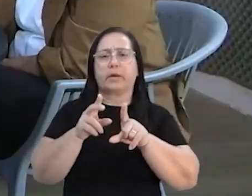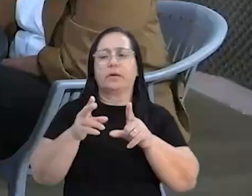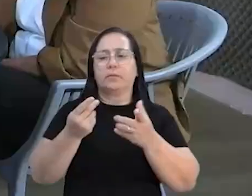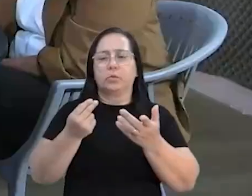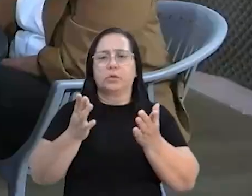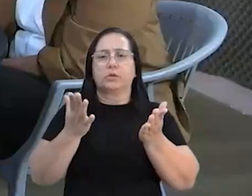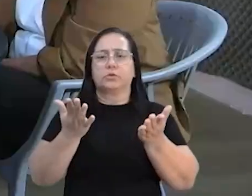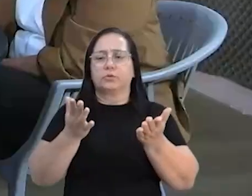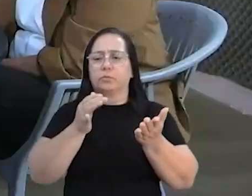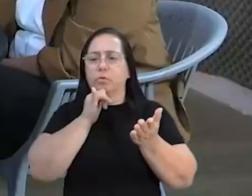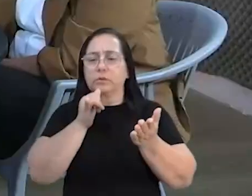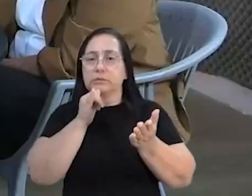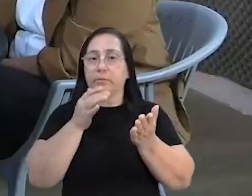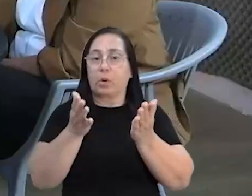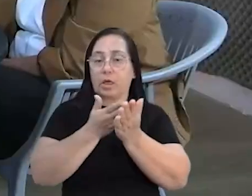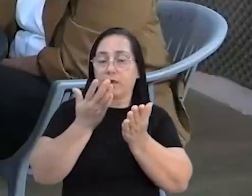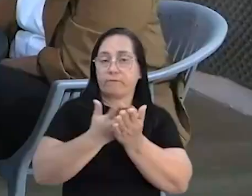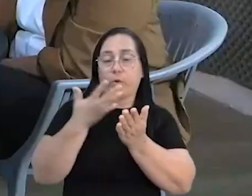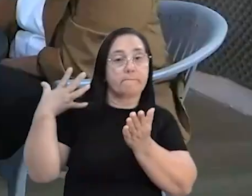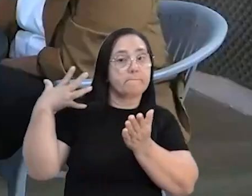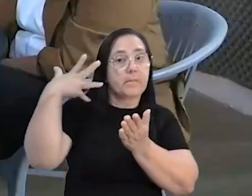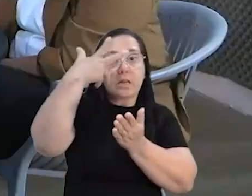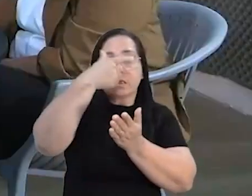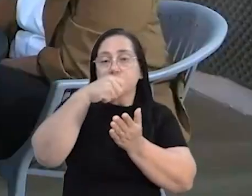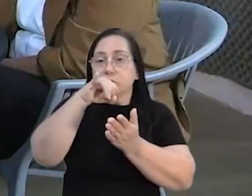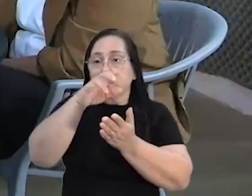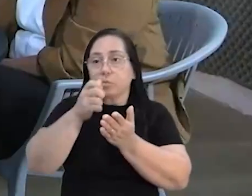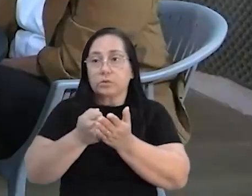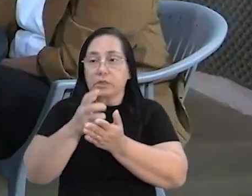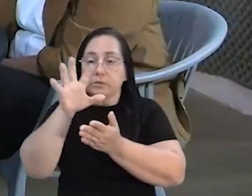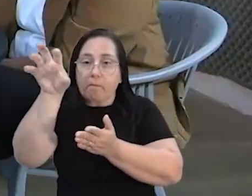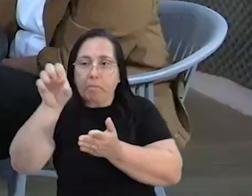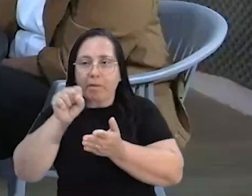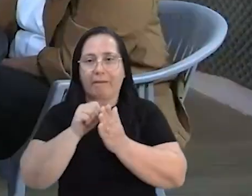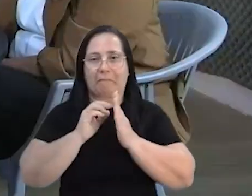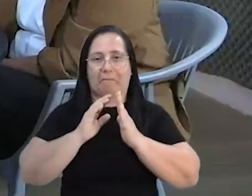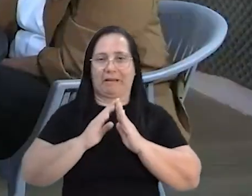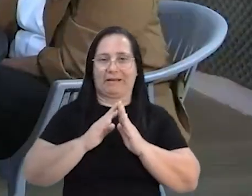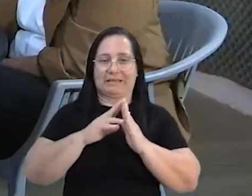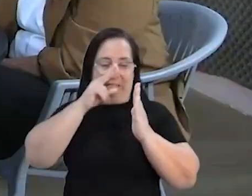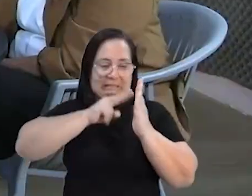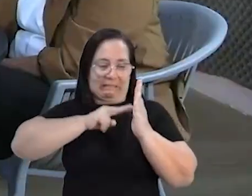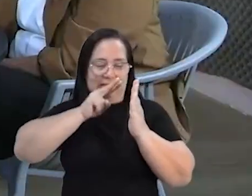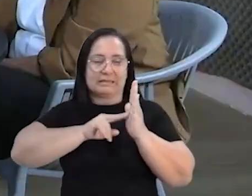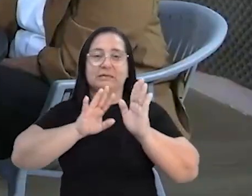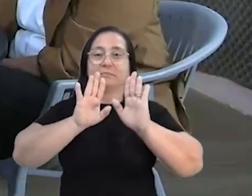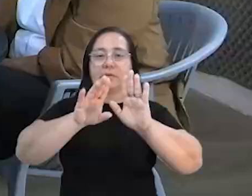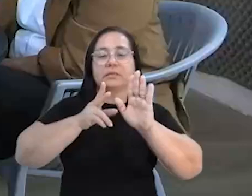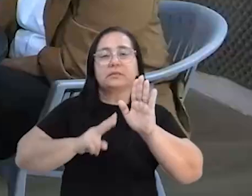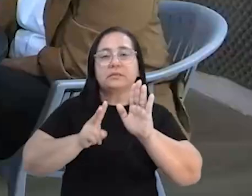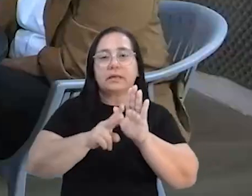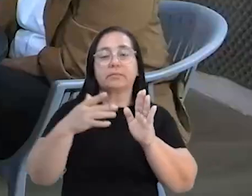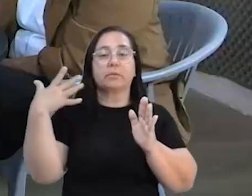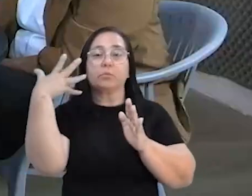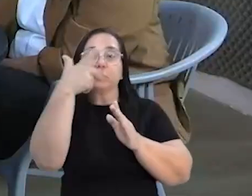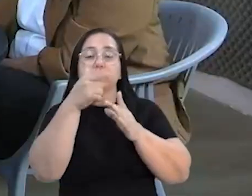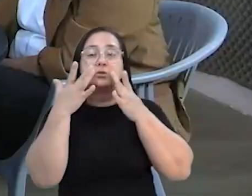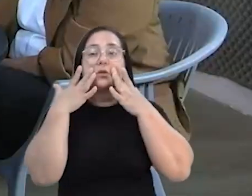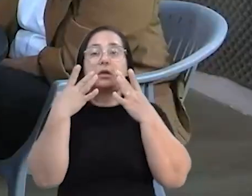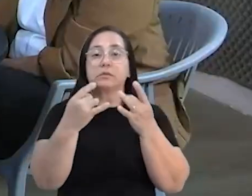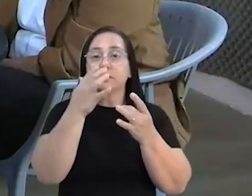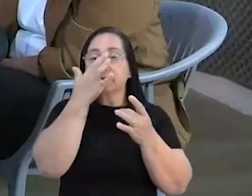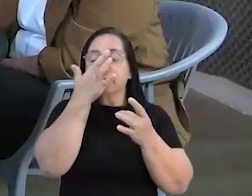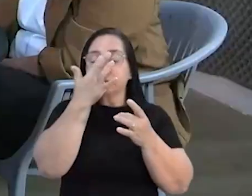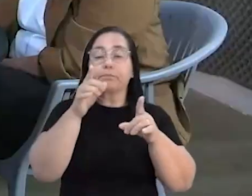livros, inclusive livros belíssimos, que se a gente pudesse, a gente ia trazer para casa, sendo colocado como uma estética interessante